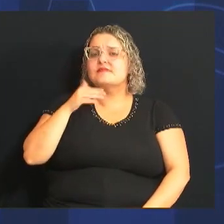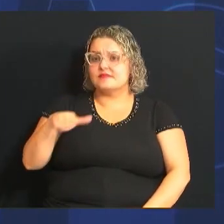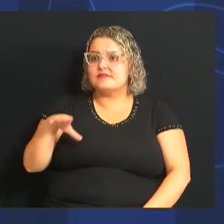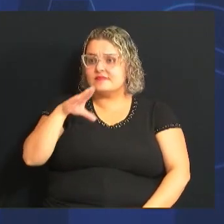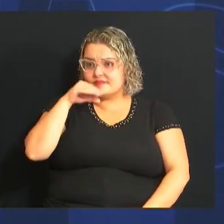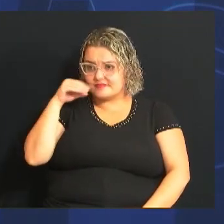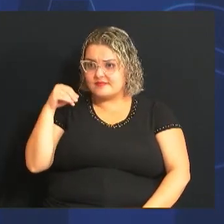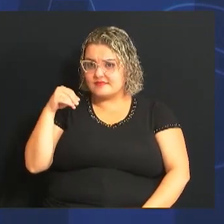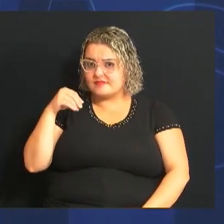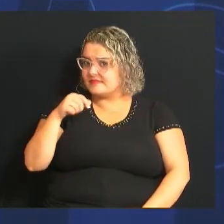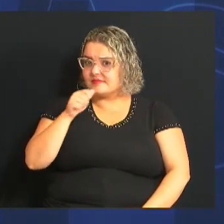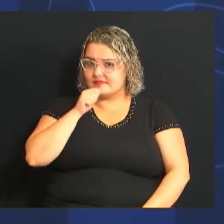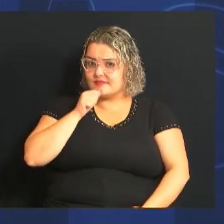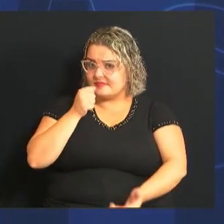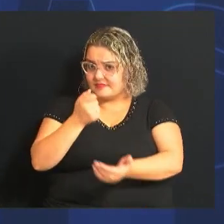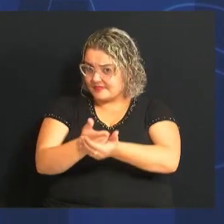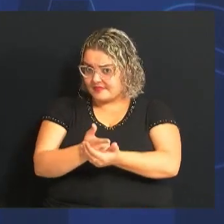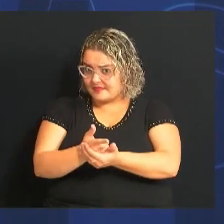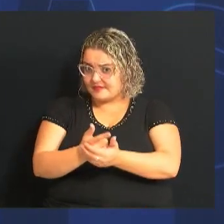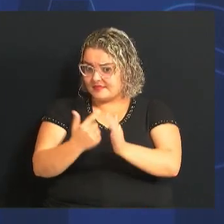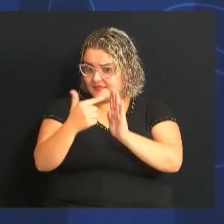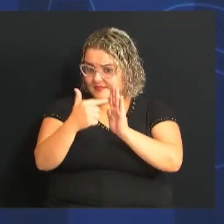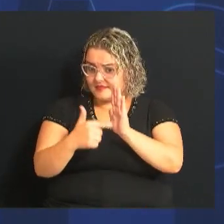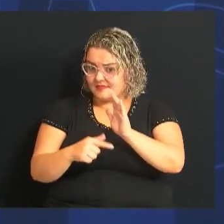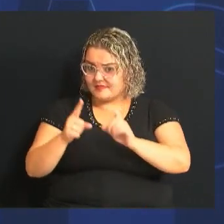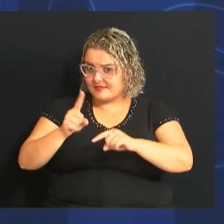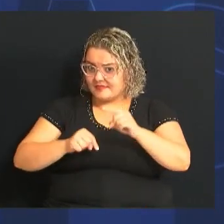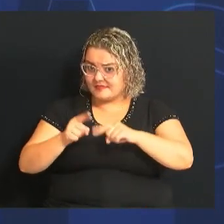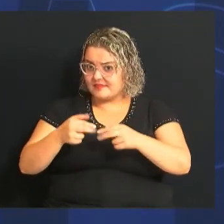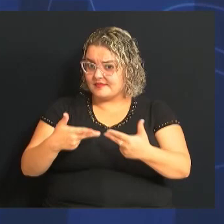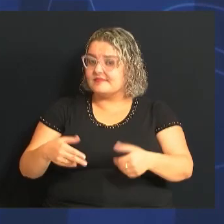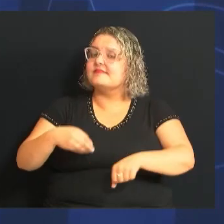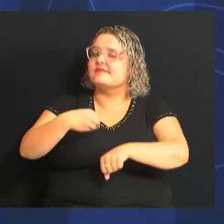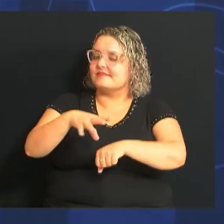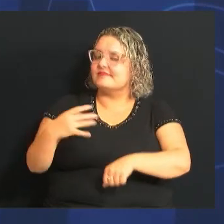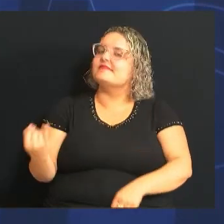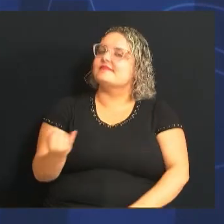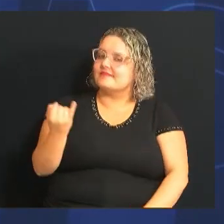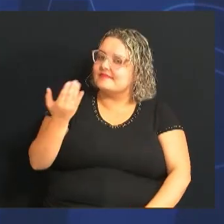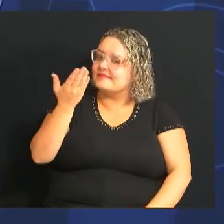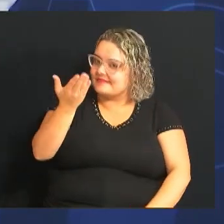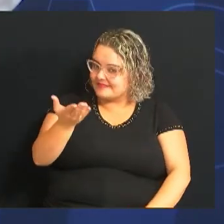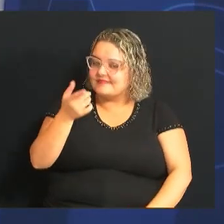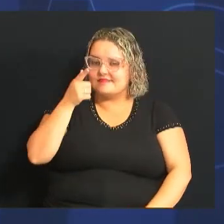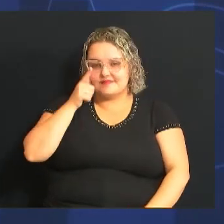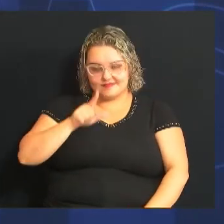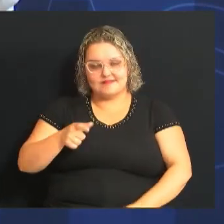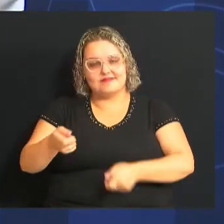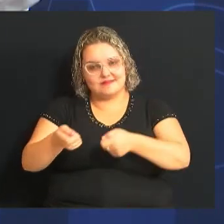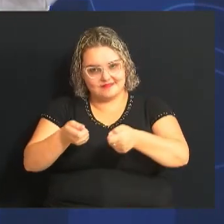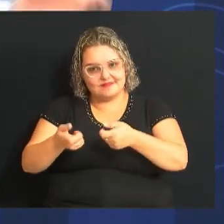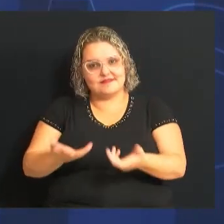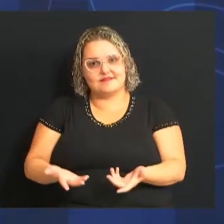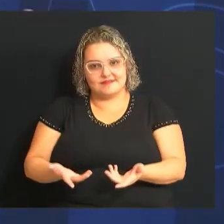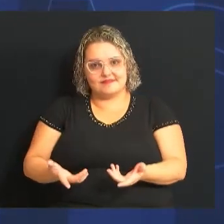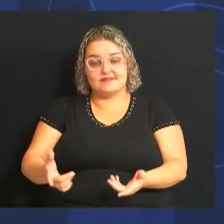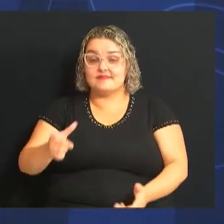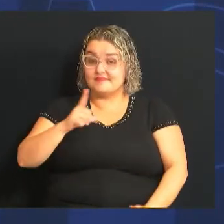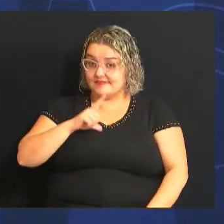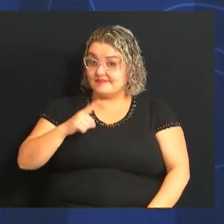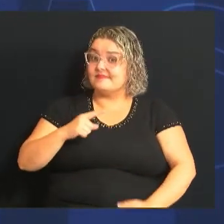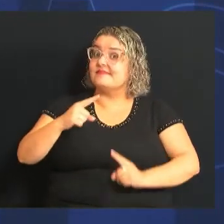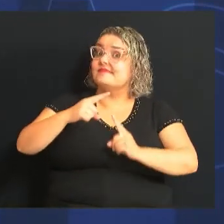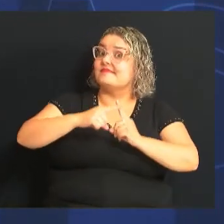adolescente, ainda não comprou a sua lista de material? Tem dica importante então para você conseguir economizar. E tem a previsão